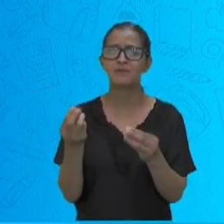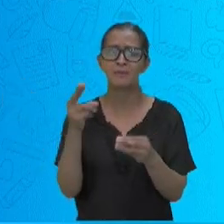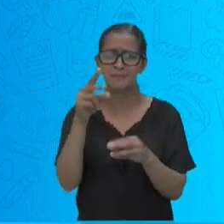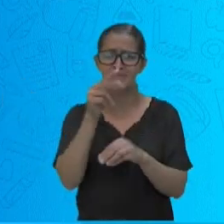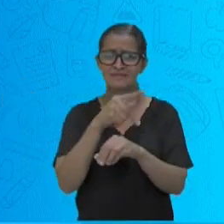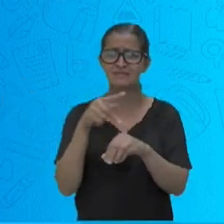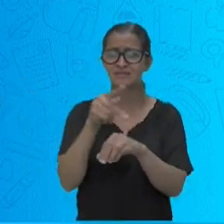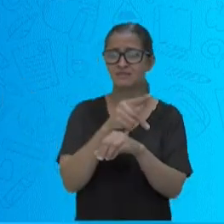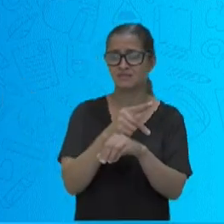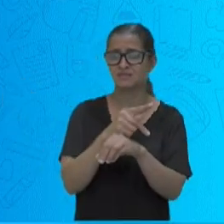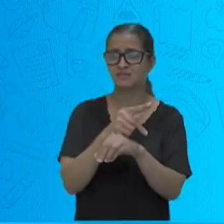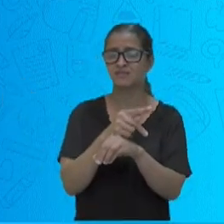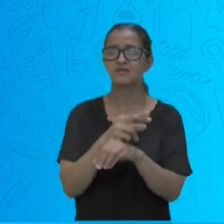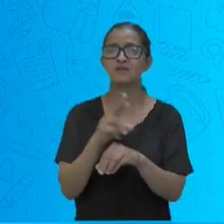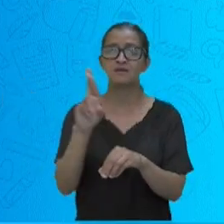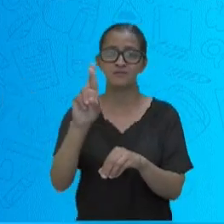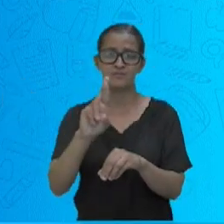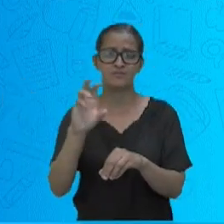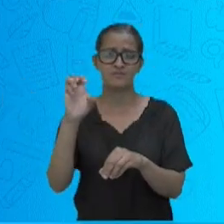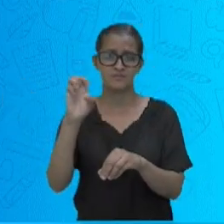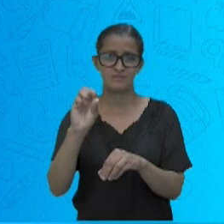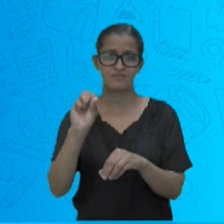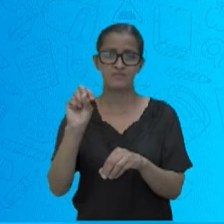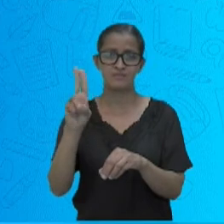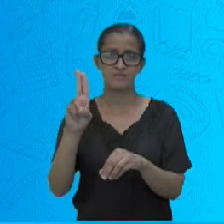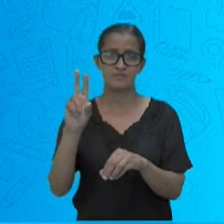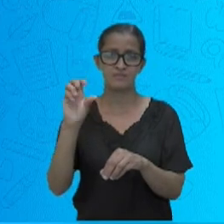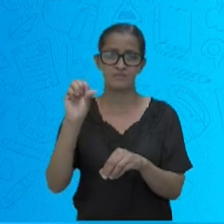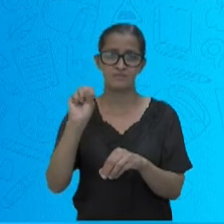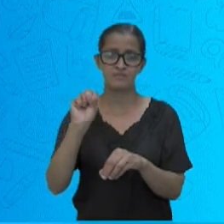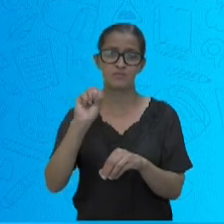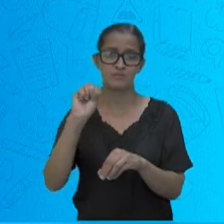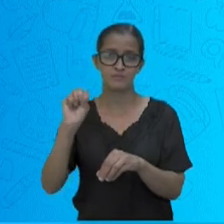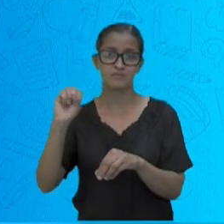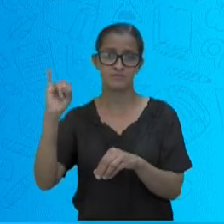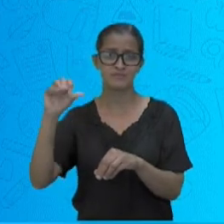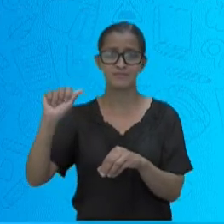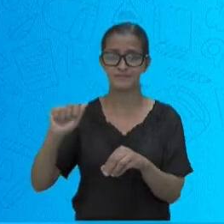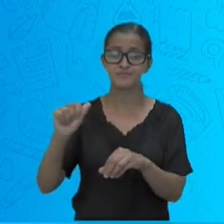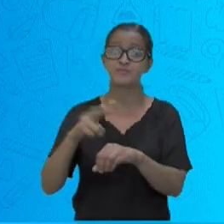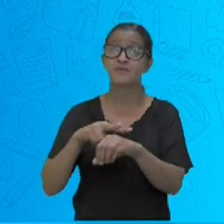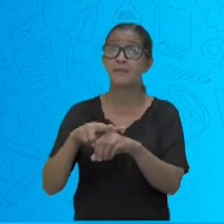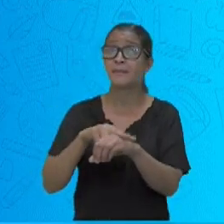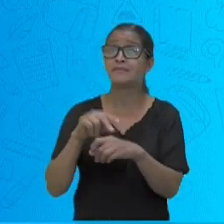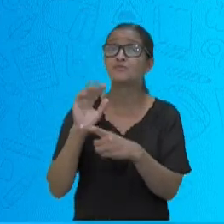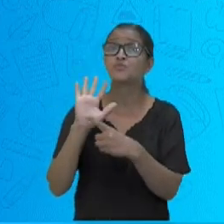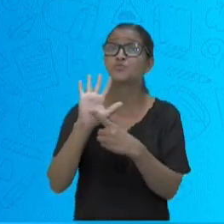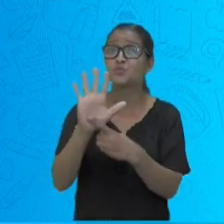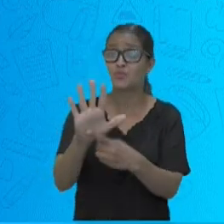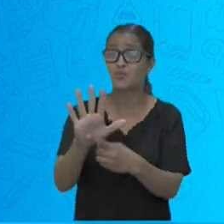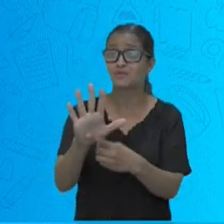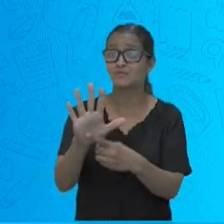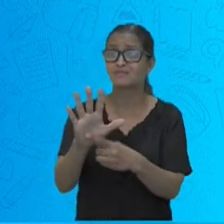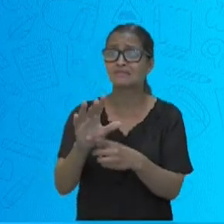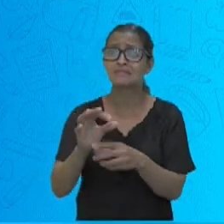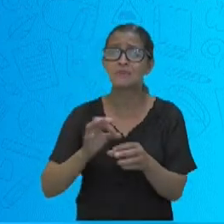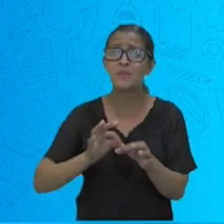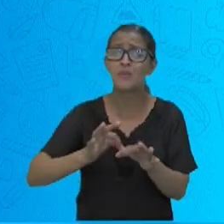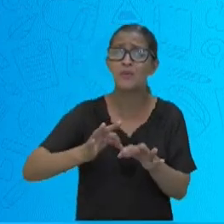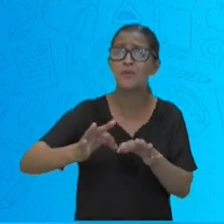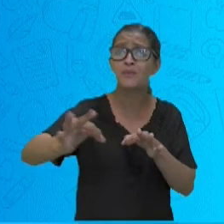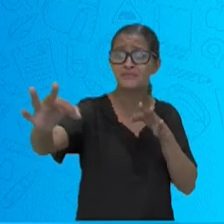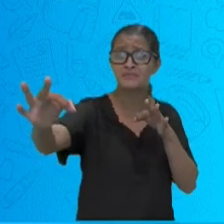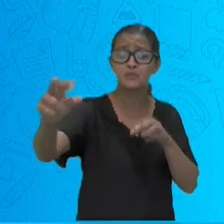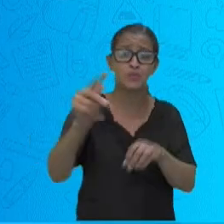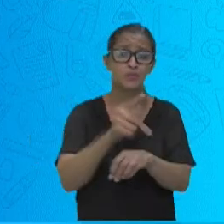a Rússia que está representada de verde, esta barrinha aqui, é muito maior que a área do Brasil. O